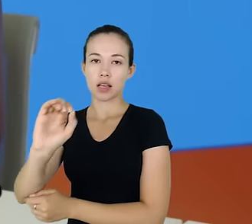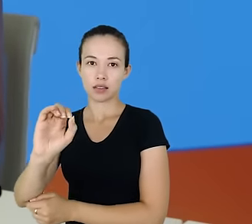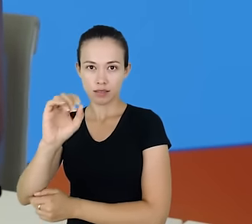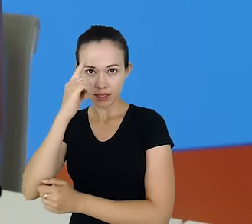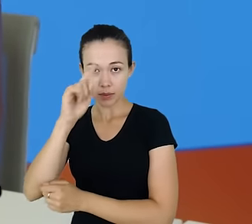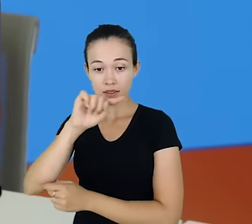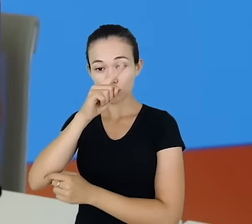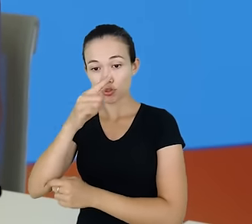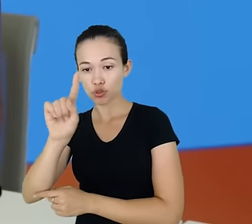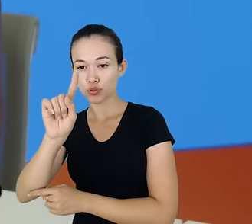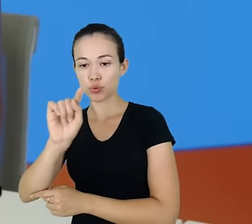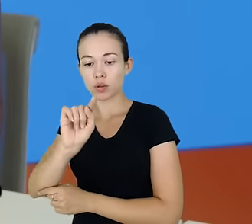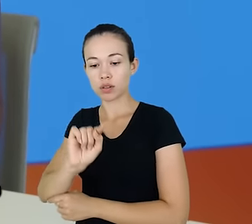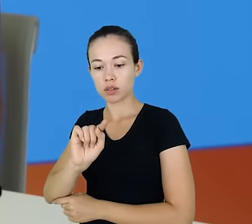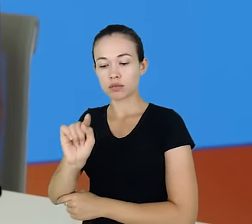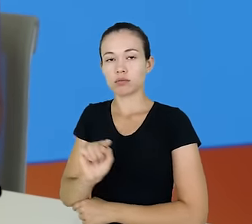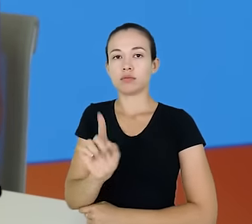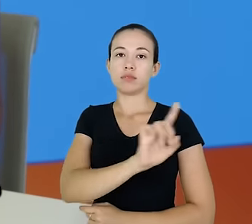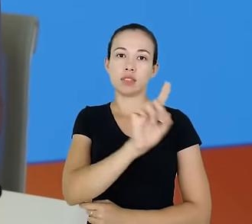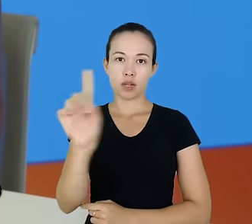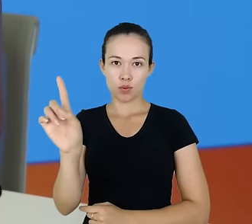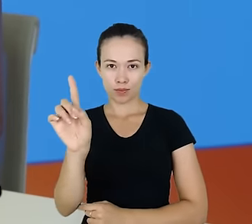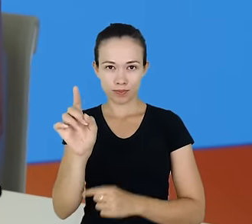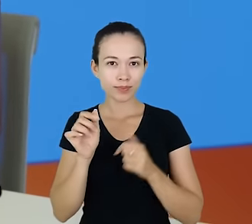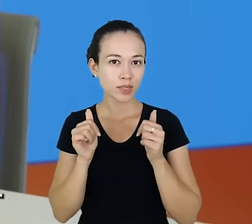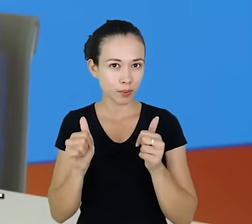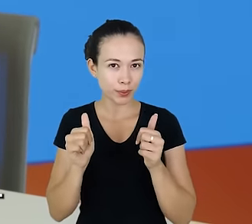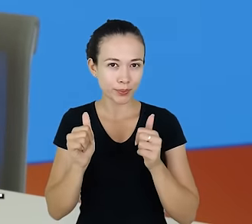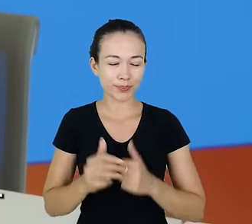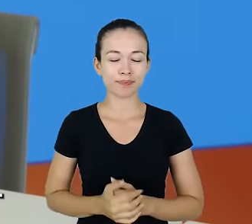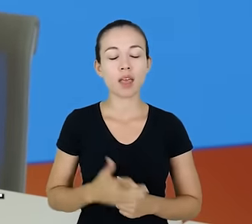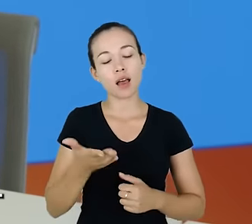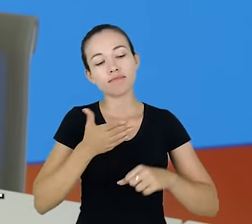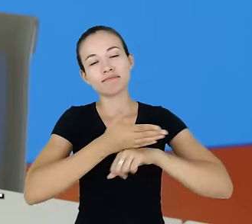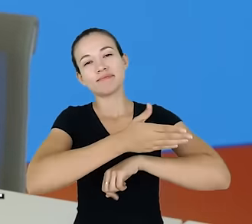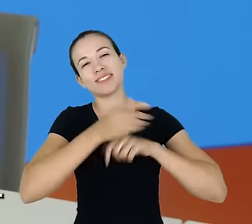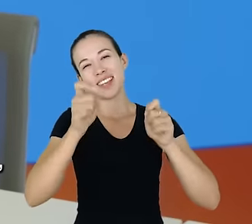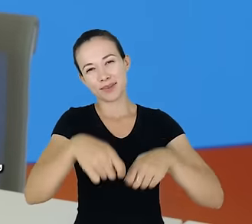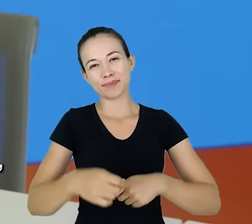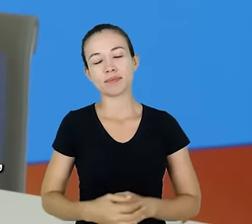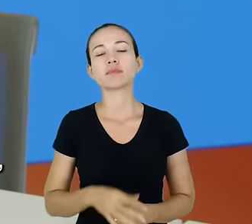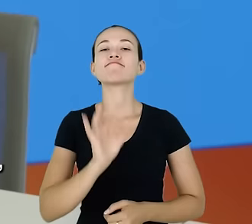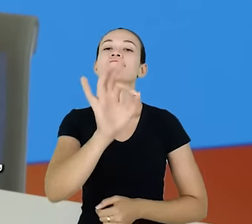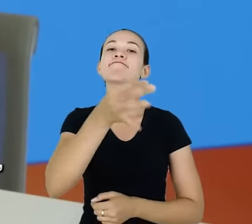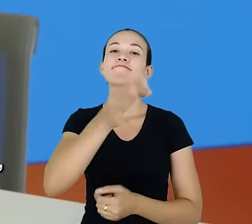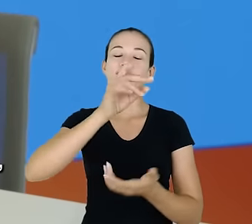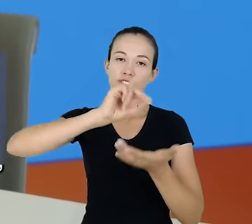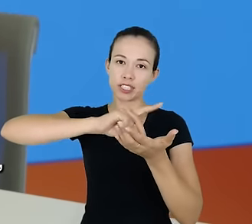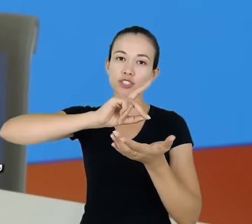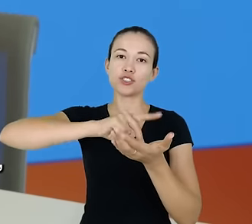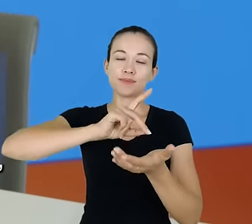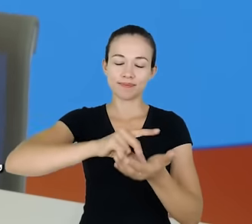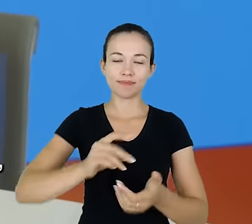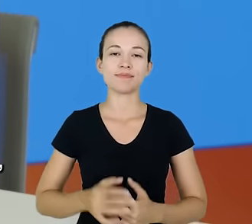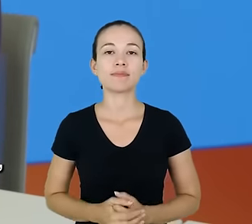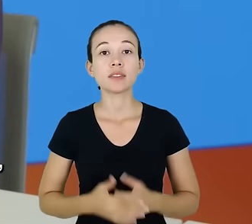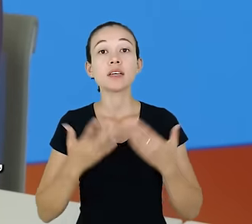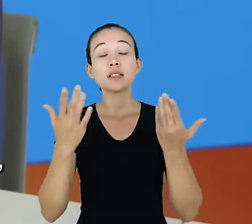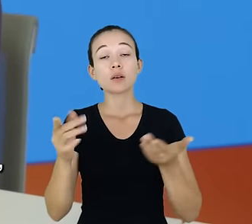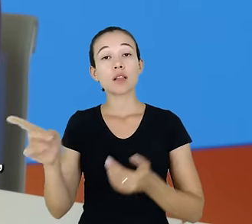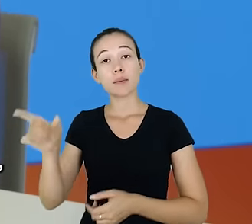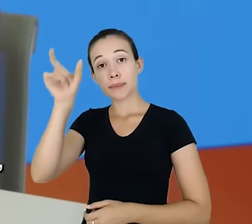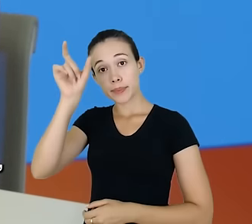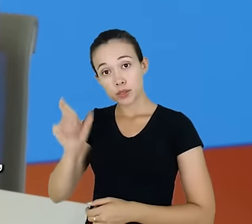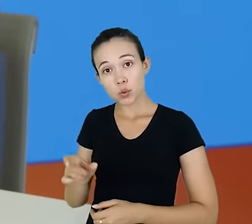né o no dia a dia que a gente percebe o cliente lá no momento da emissão da nota então ele já fez um monte de coisa tá